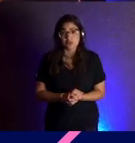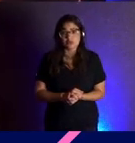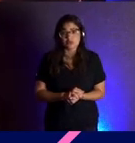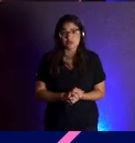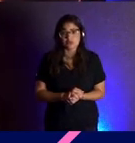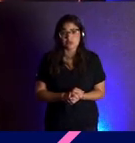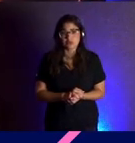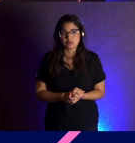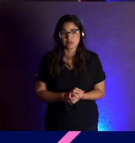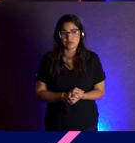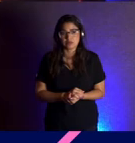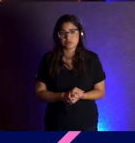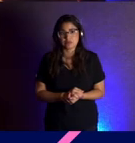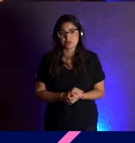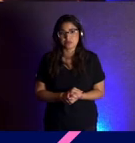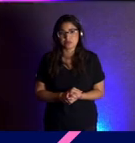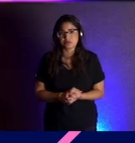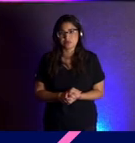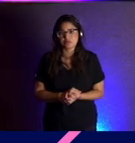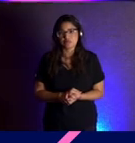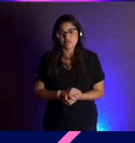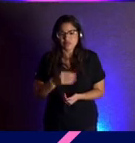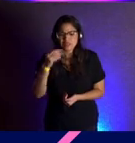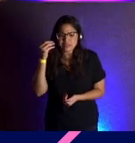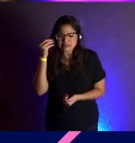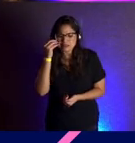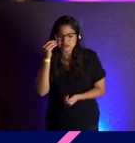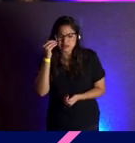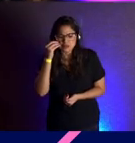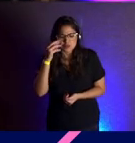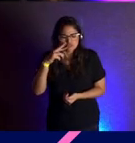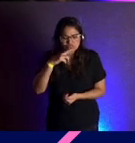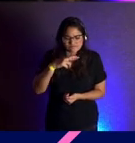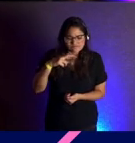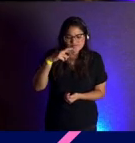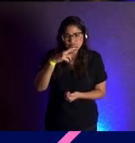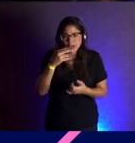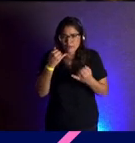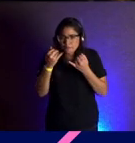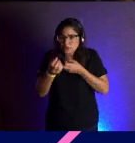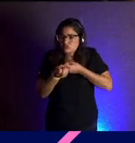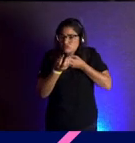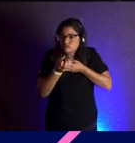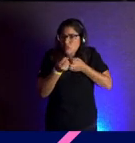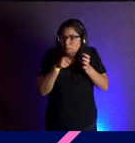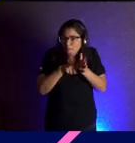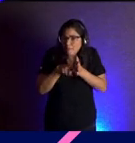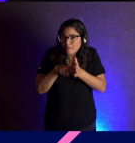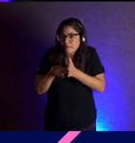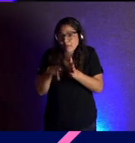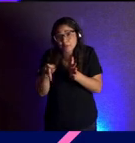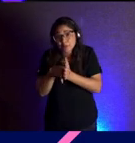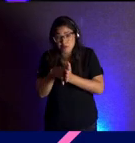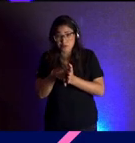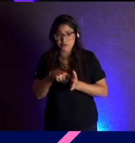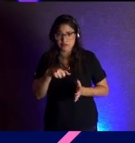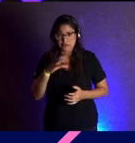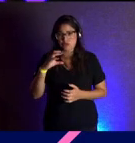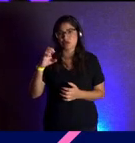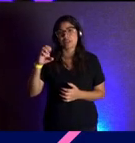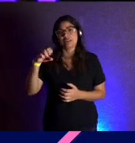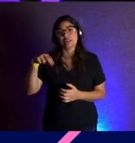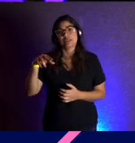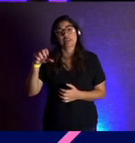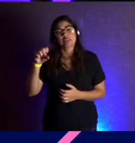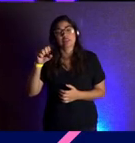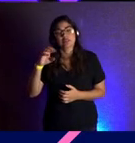a gente, no Adapta Brasil, a gente tentou fazer isso, a gente tenta fazer com dados de censo, né? Então, o que é a localização,